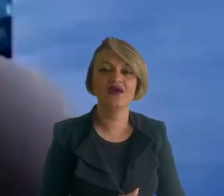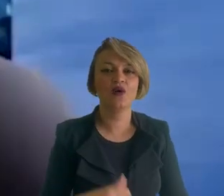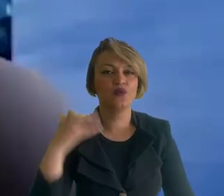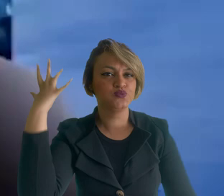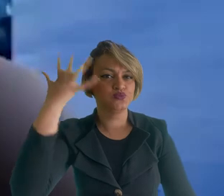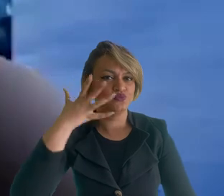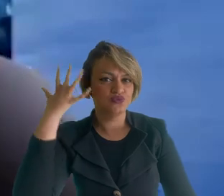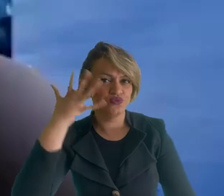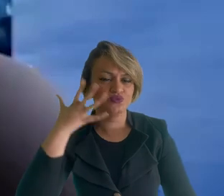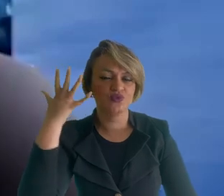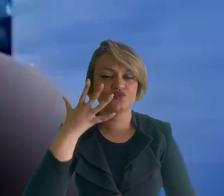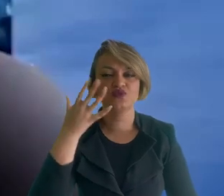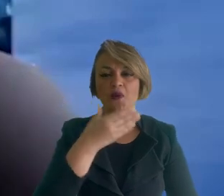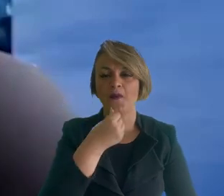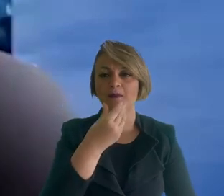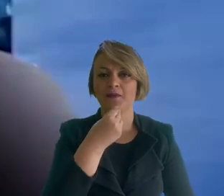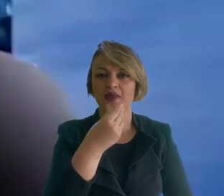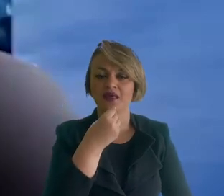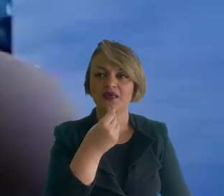histórico